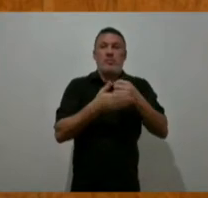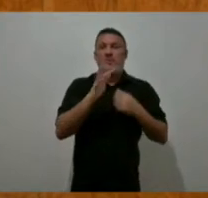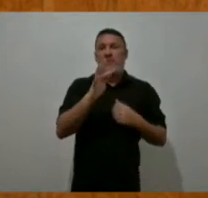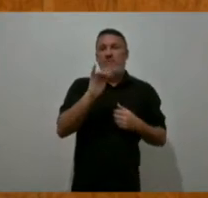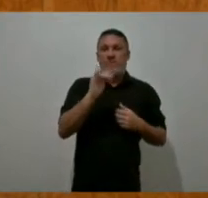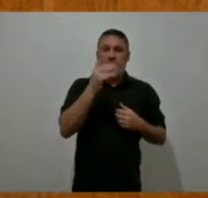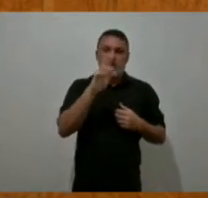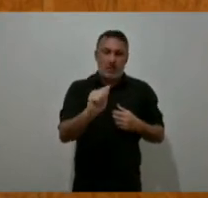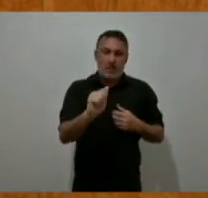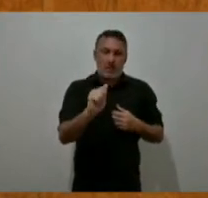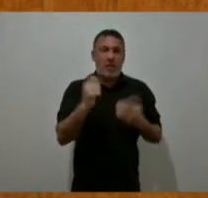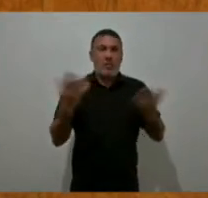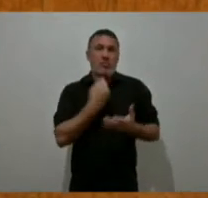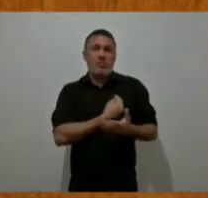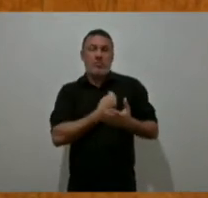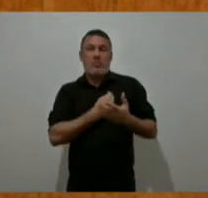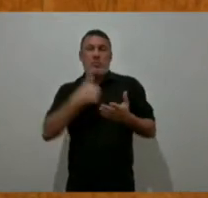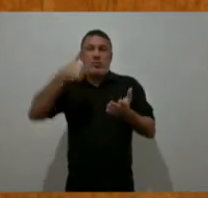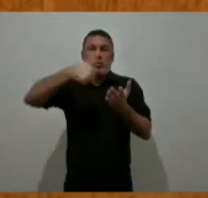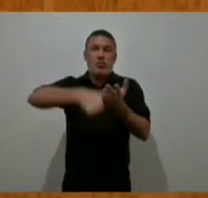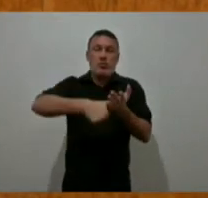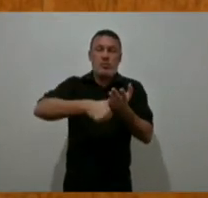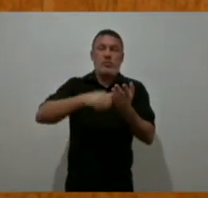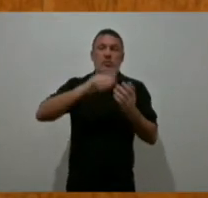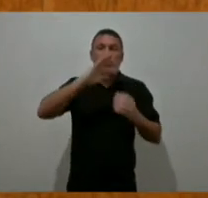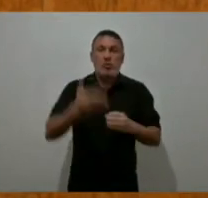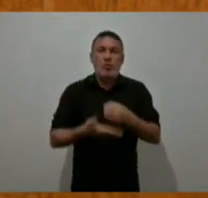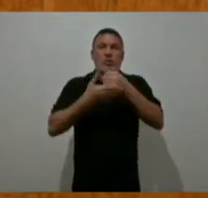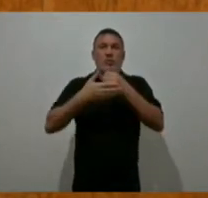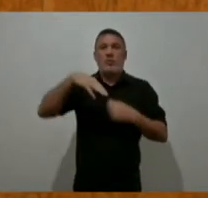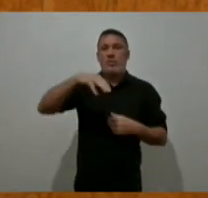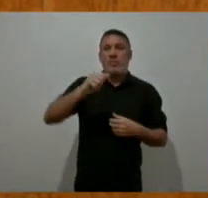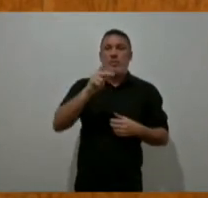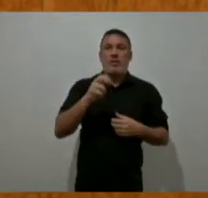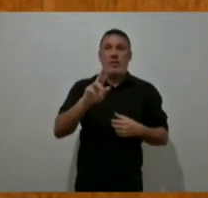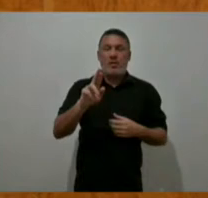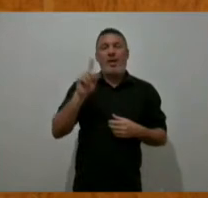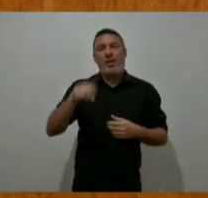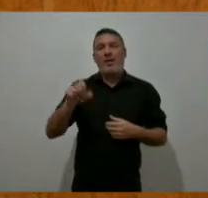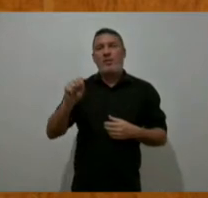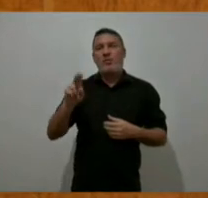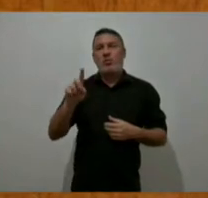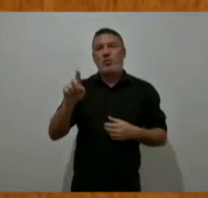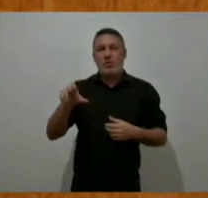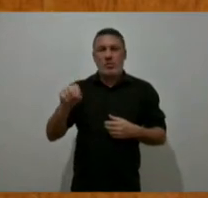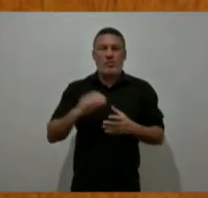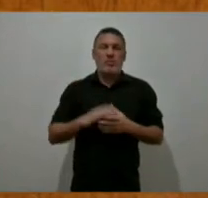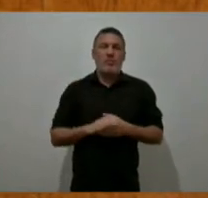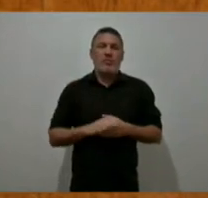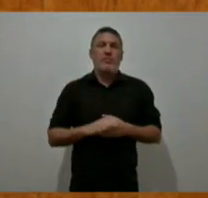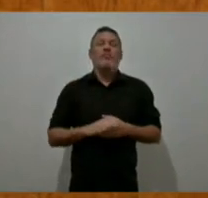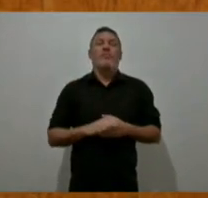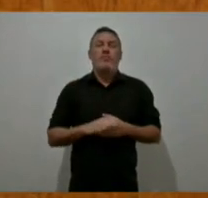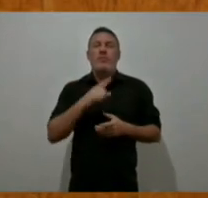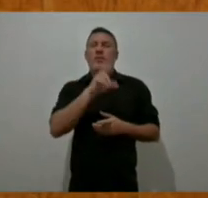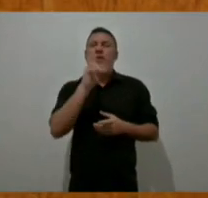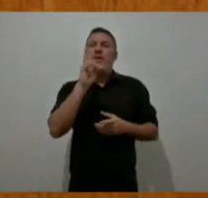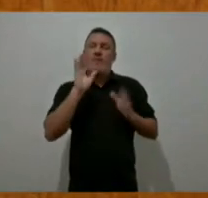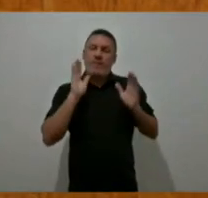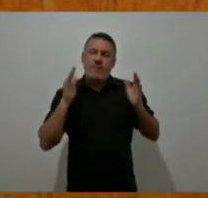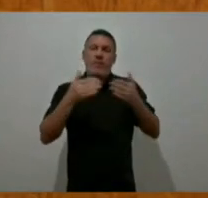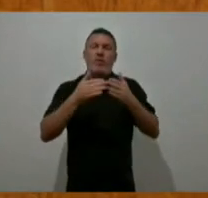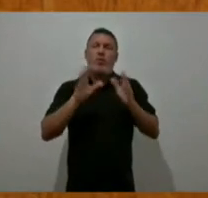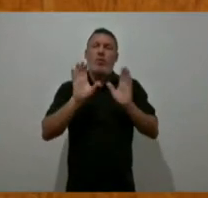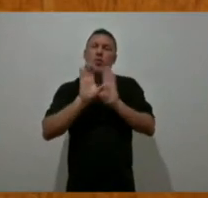da Maker Sustentabilidade, a Fibria que é a atual Suzano, né? Roxo irá abordar os conceitos do ESG de forma com